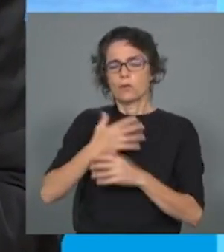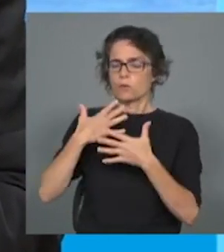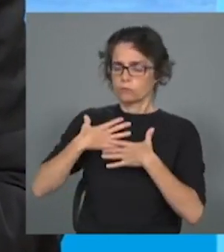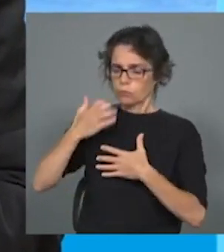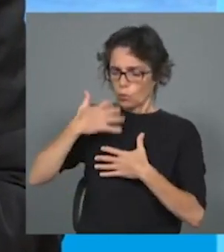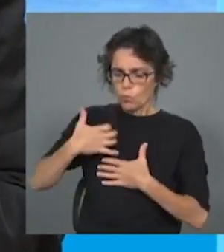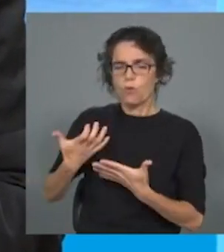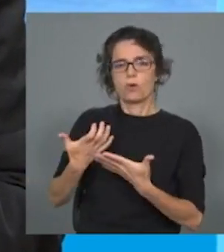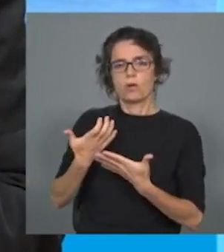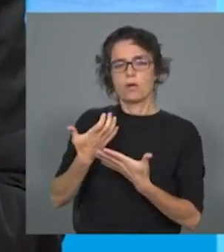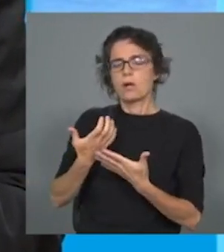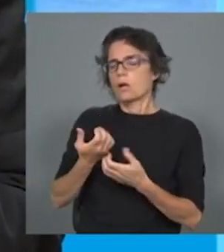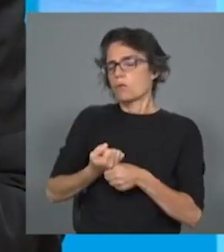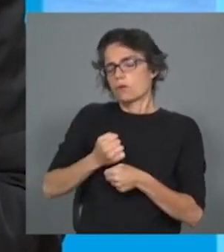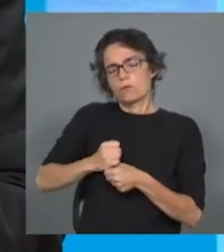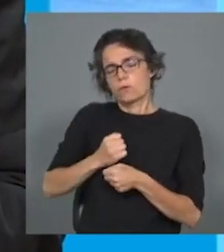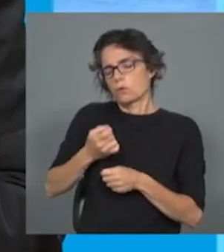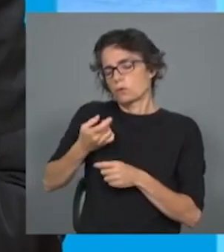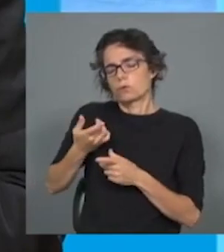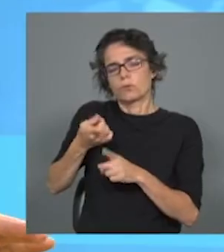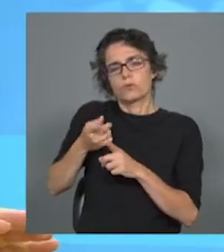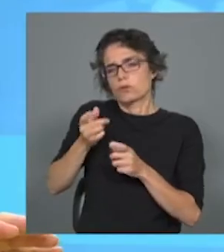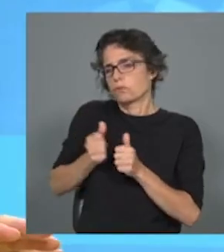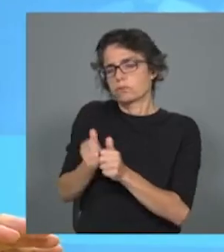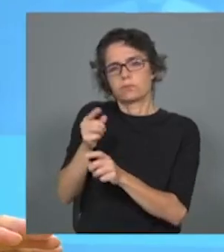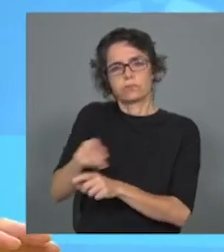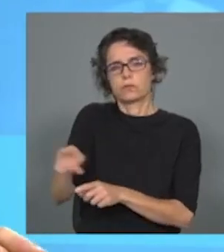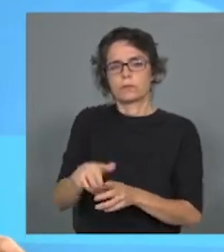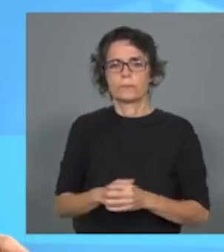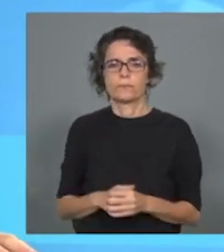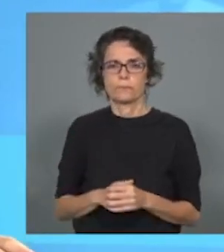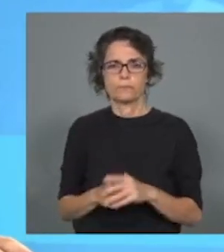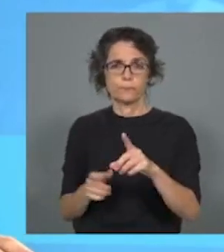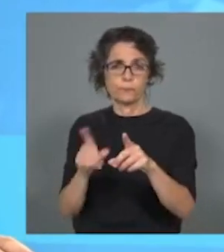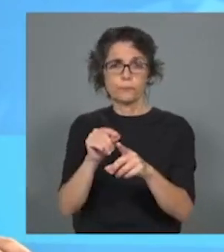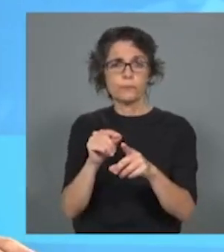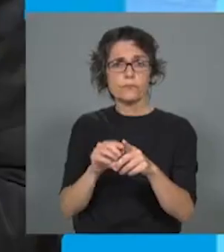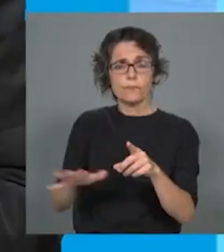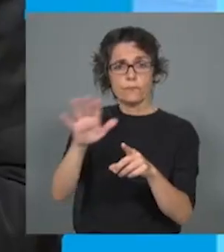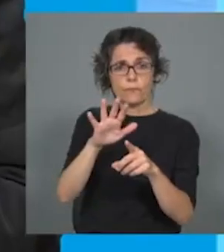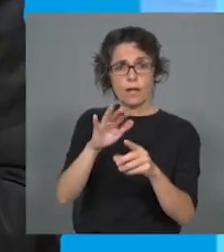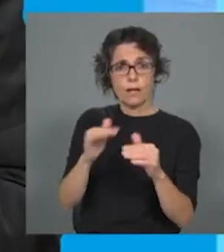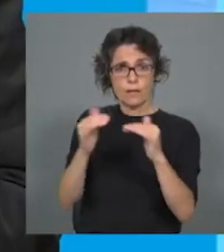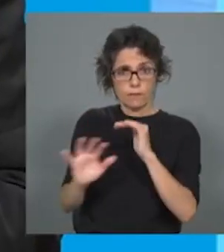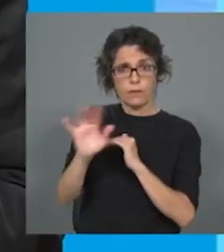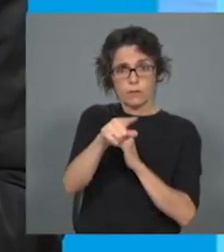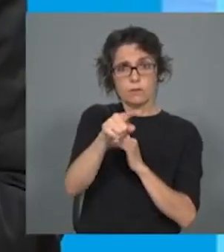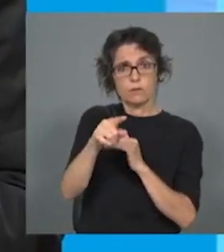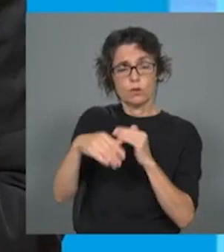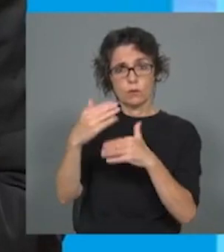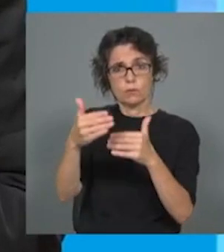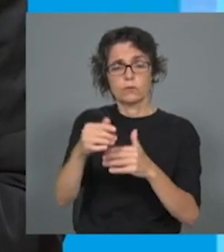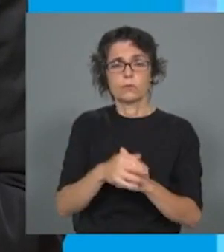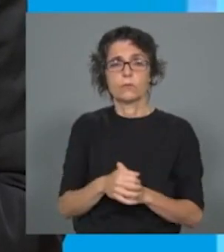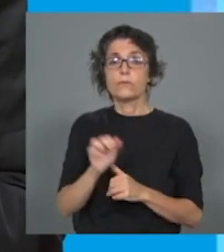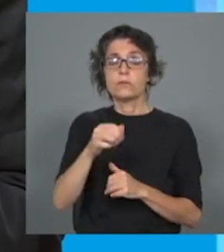é um serviço que não podemos deixar de prestar. É uma capelania nacional que se vai espalhar também depois pelas regiões do país? Sim, nós desejamos que, aliás, já